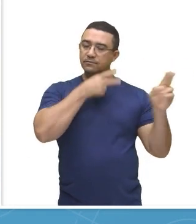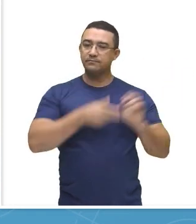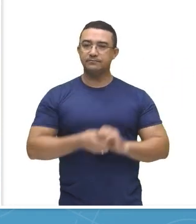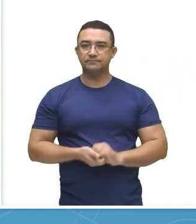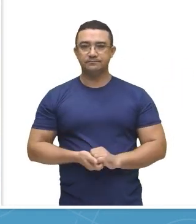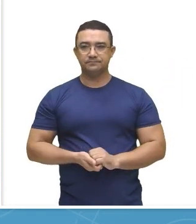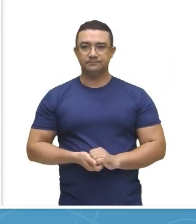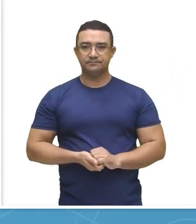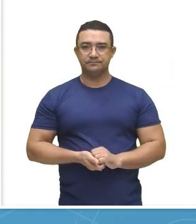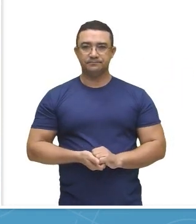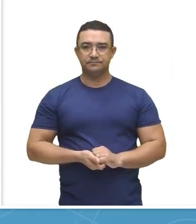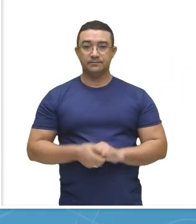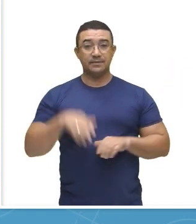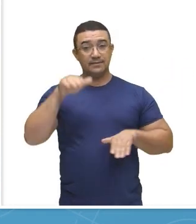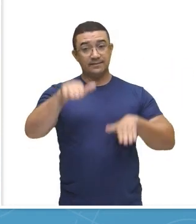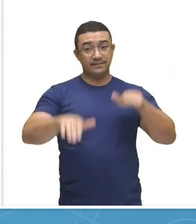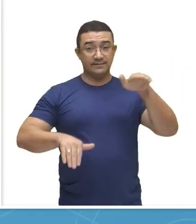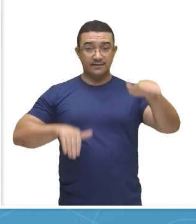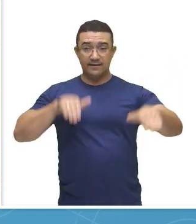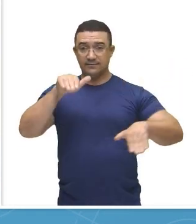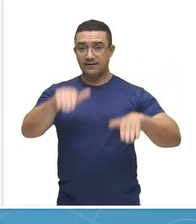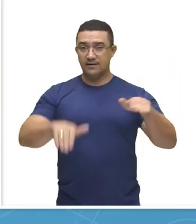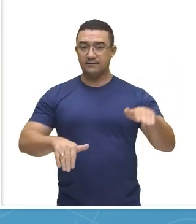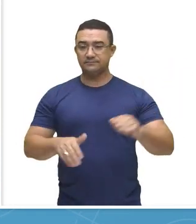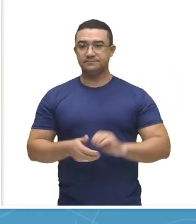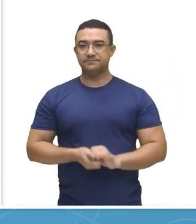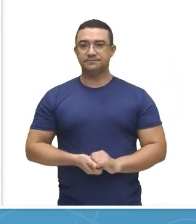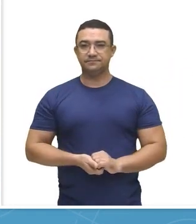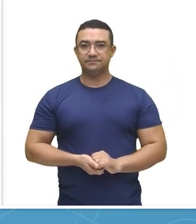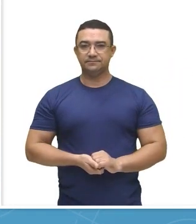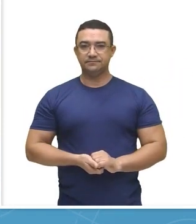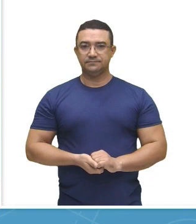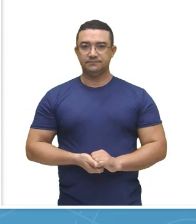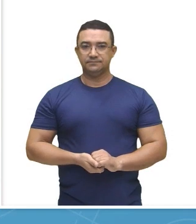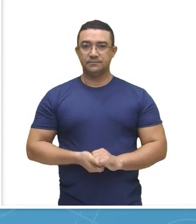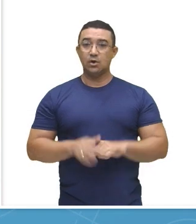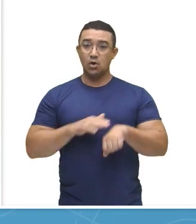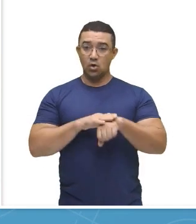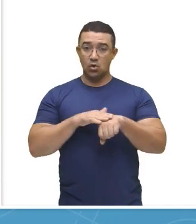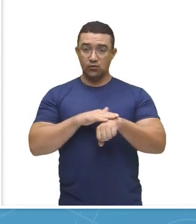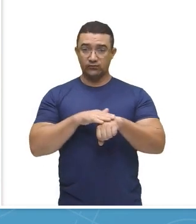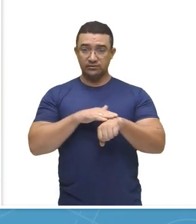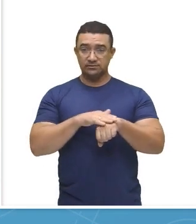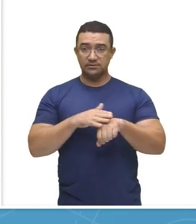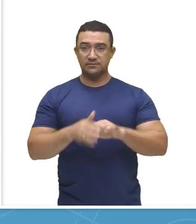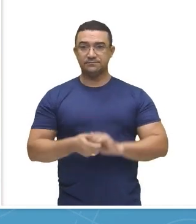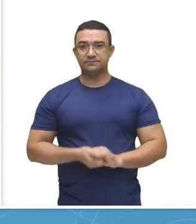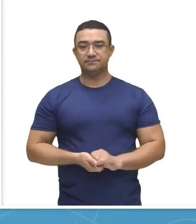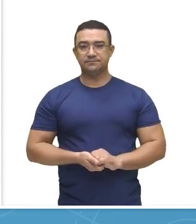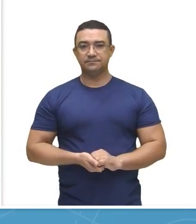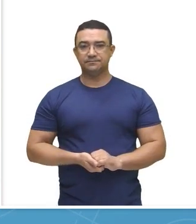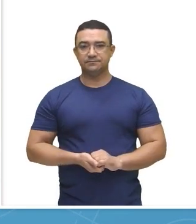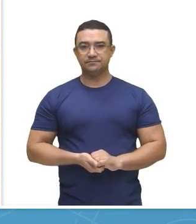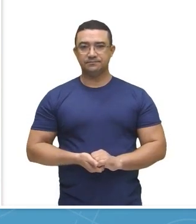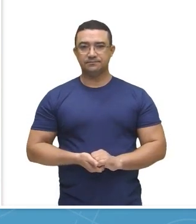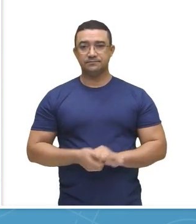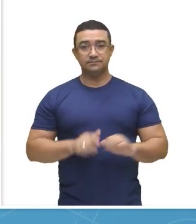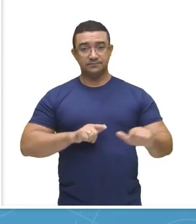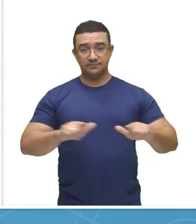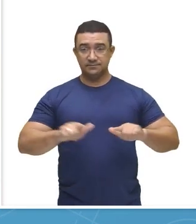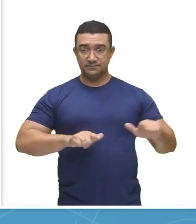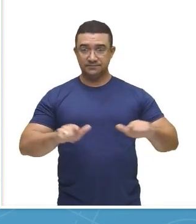dormir. Swim, nadar. Talk, conversar.